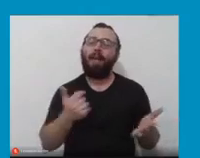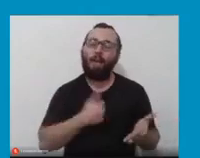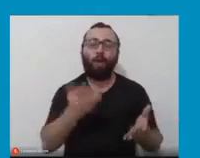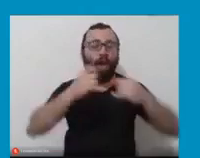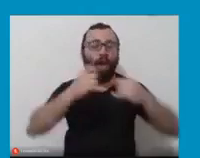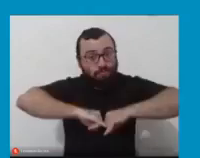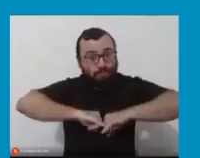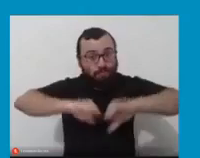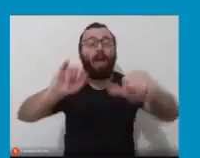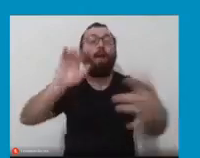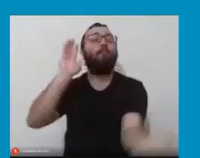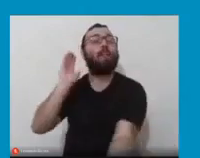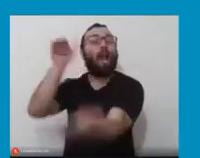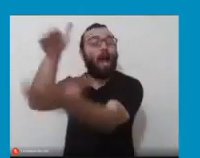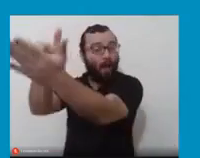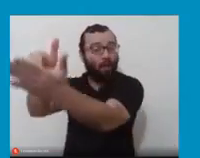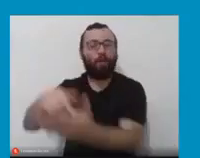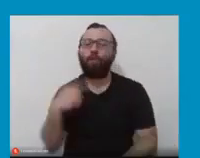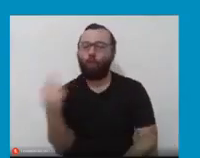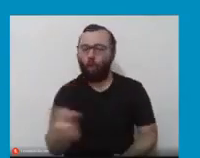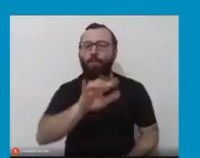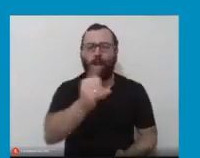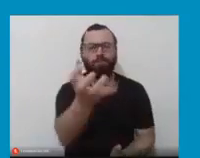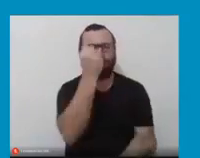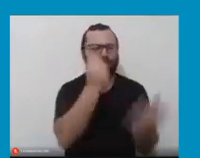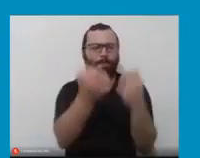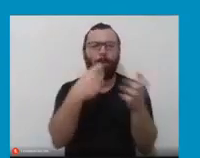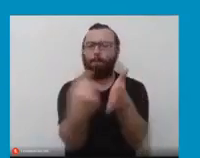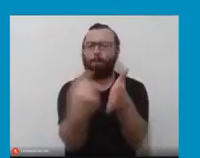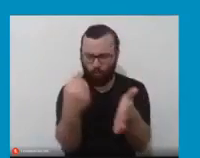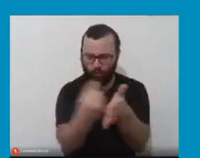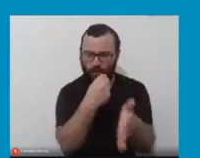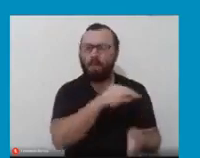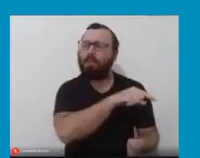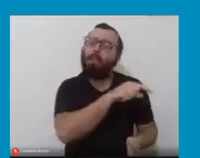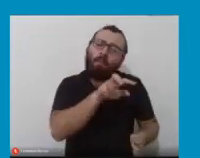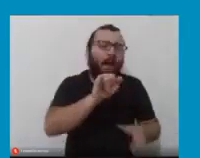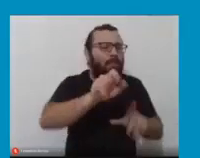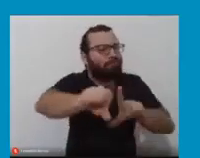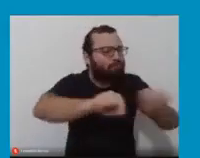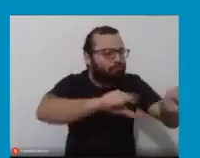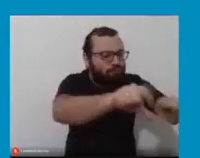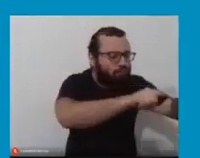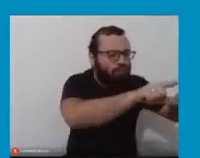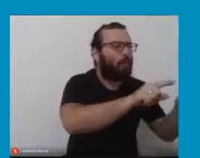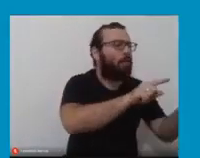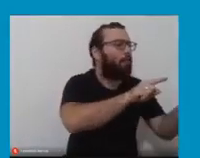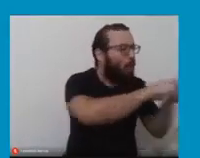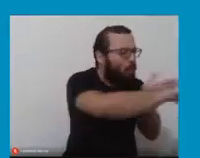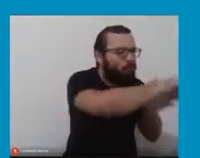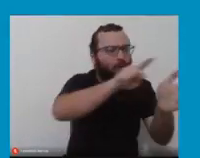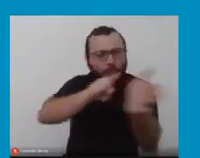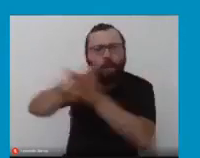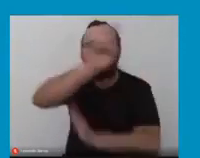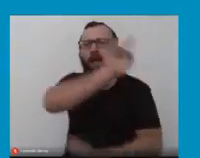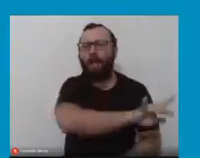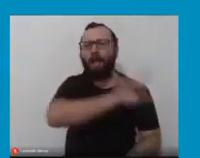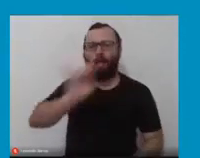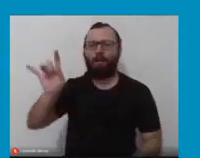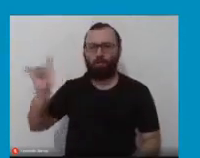final nós vamos receber perguntas que serão selecionadas e endereçadas aos